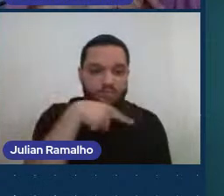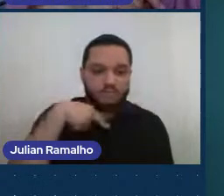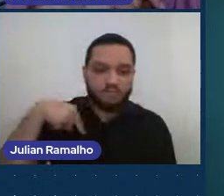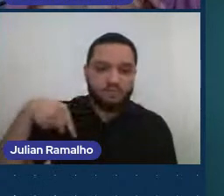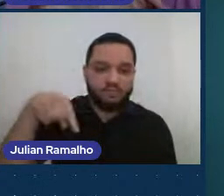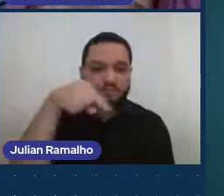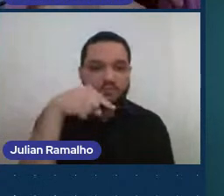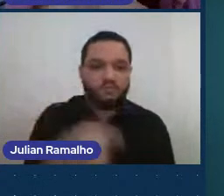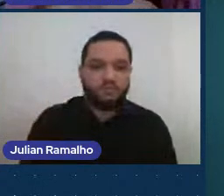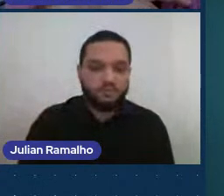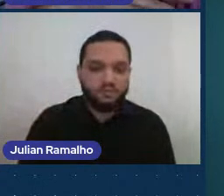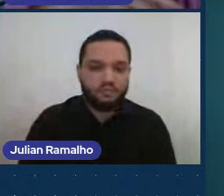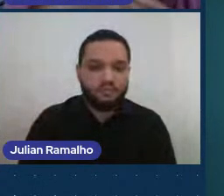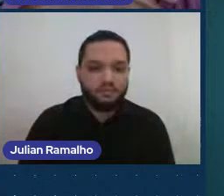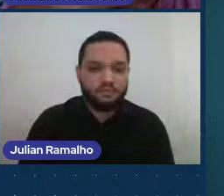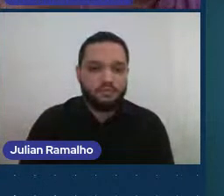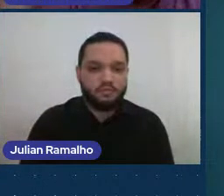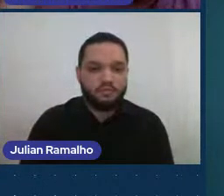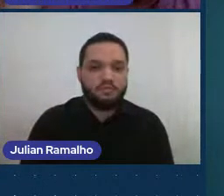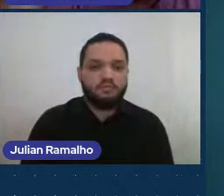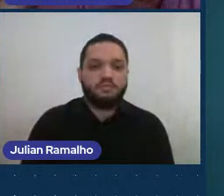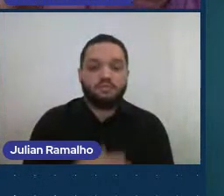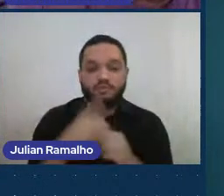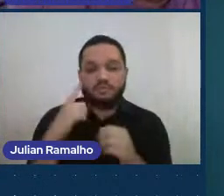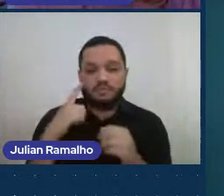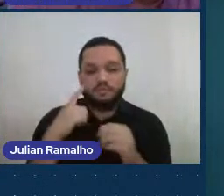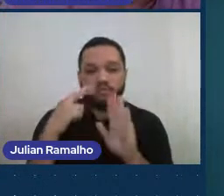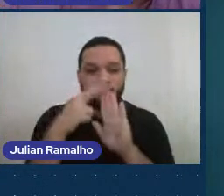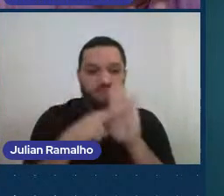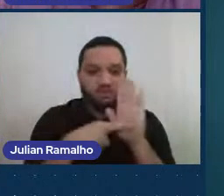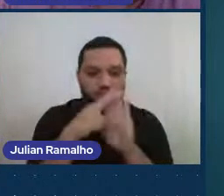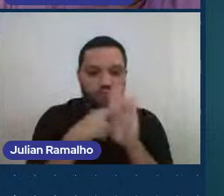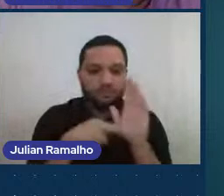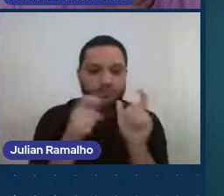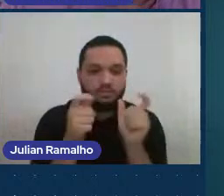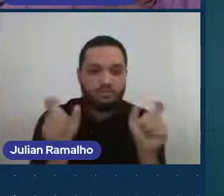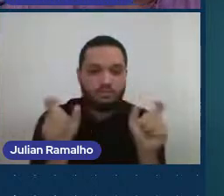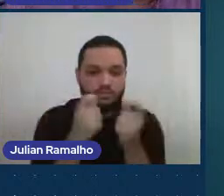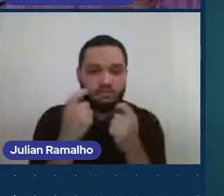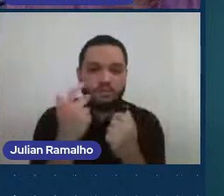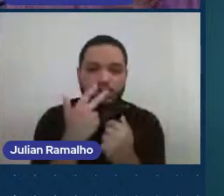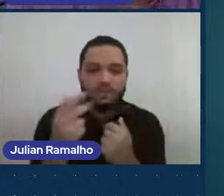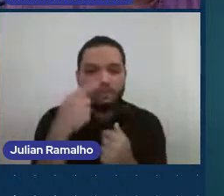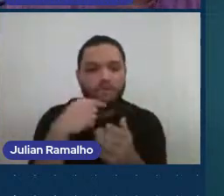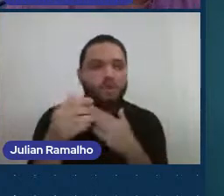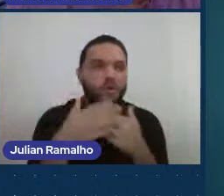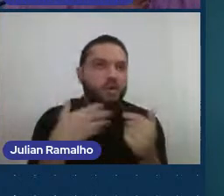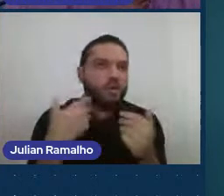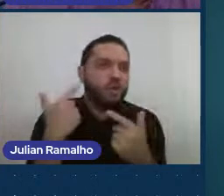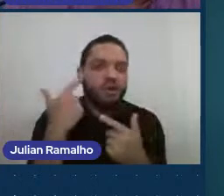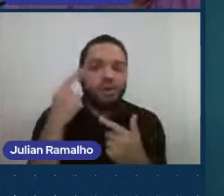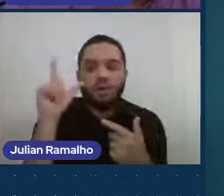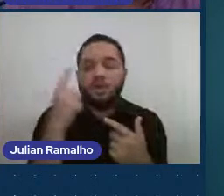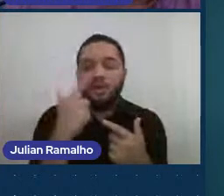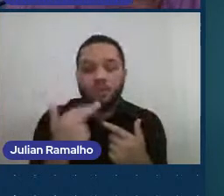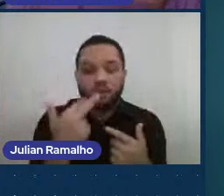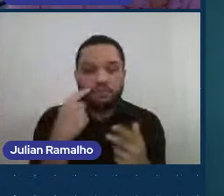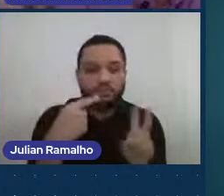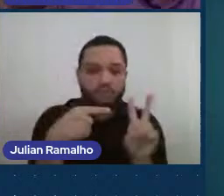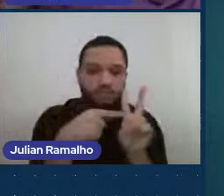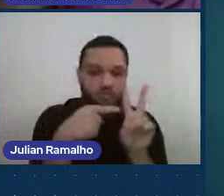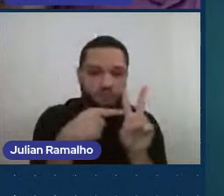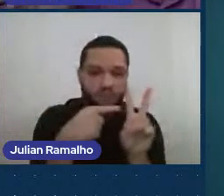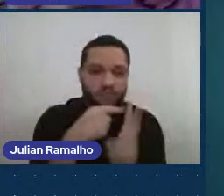para as orientações gramaticais da nossa língua, né, e de qualquer outra língua, eu tenho aqui o verbo do